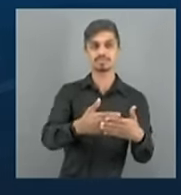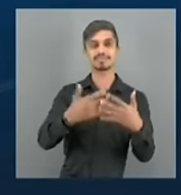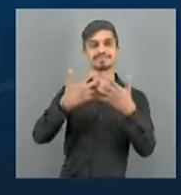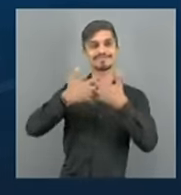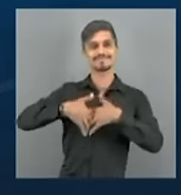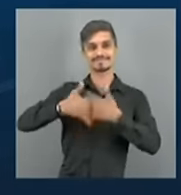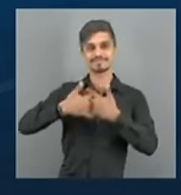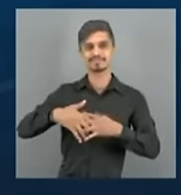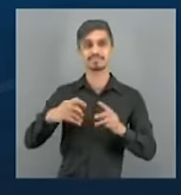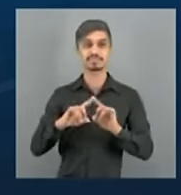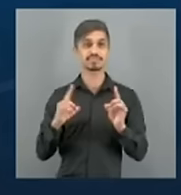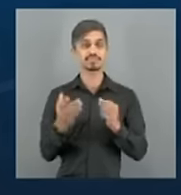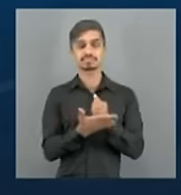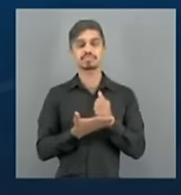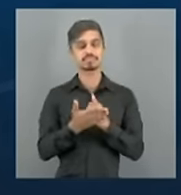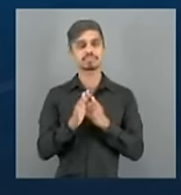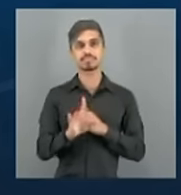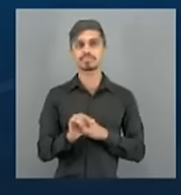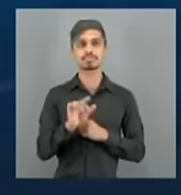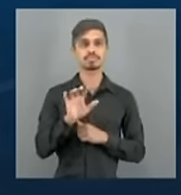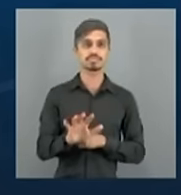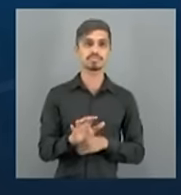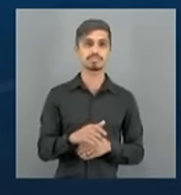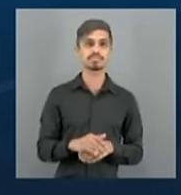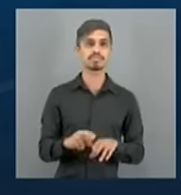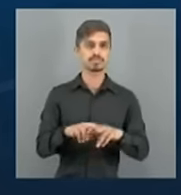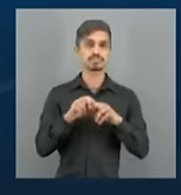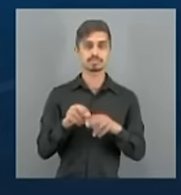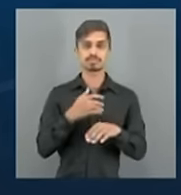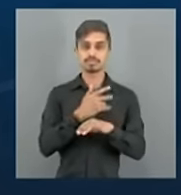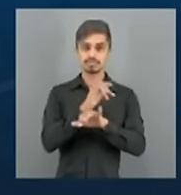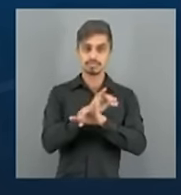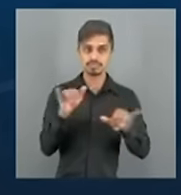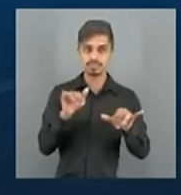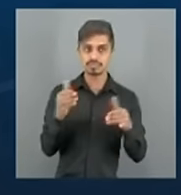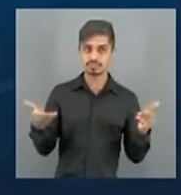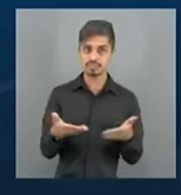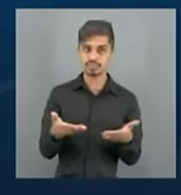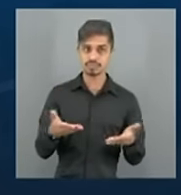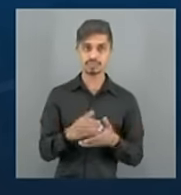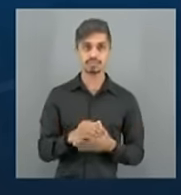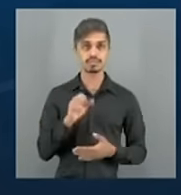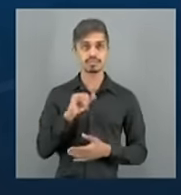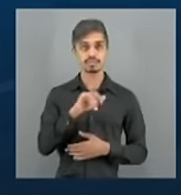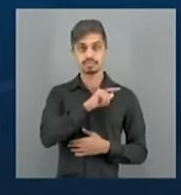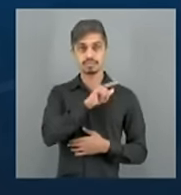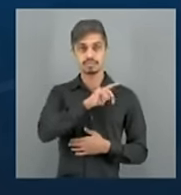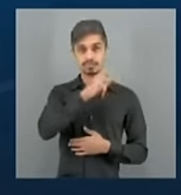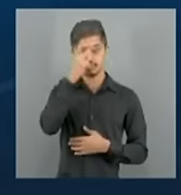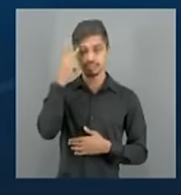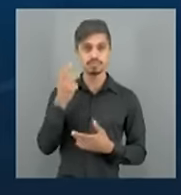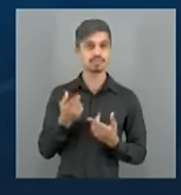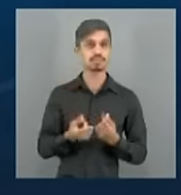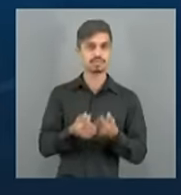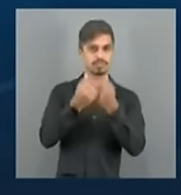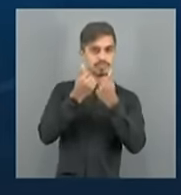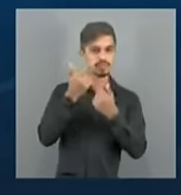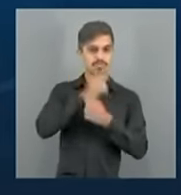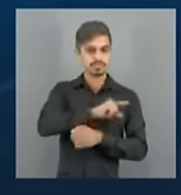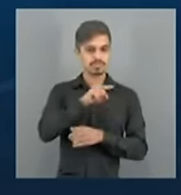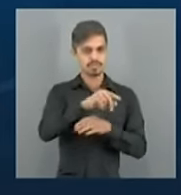complexo, mas o básico é isso, entende? Por isso que eu falo pra você hoje... Que hoje, se tem pessoas ganhando dinheiro nas